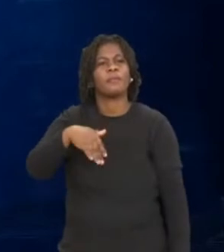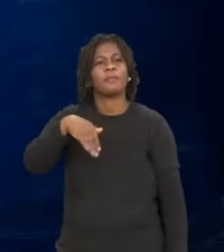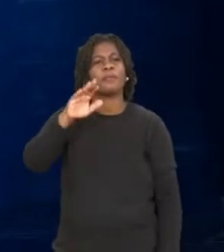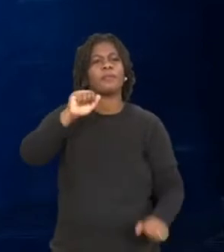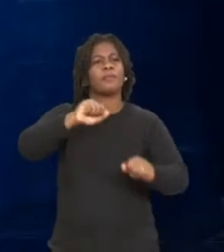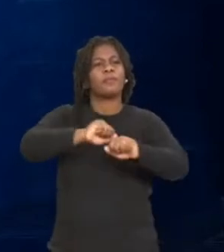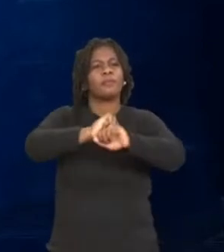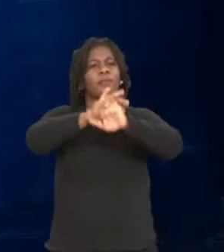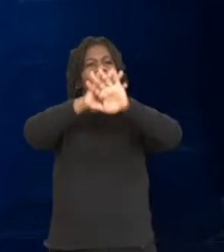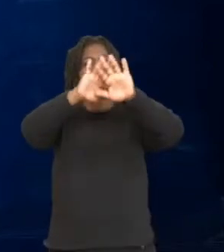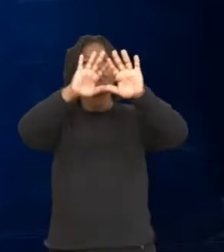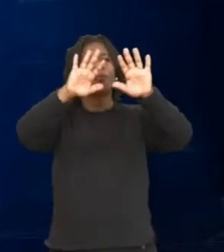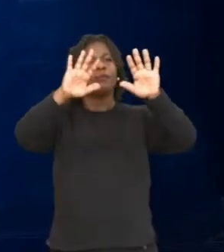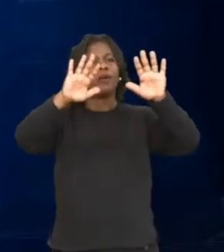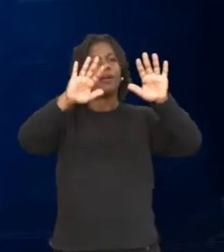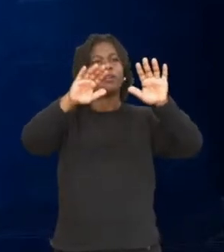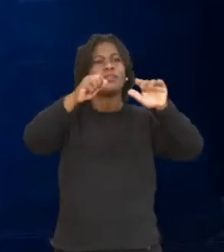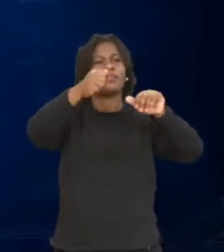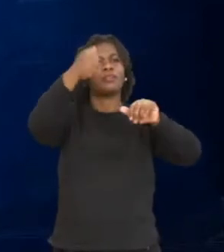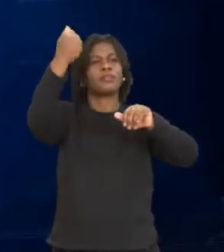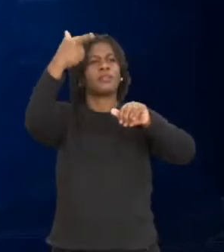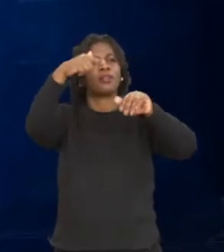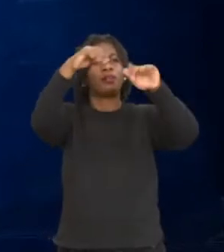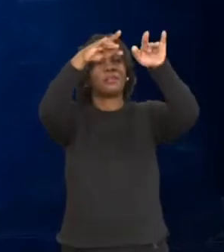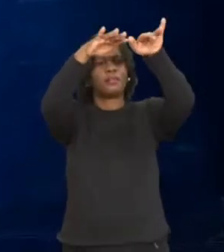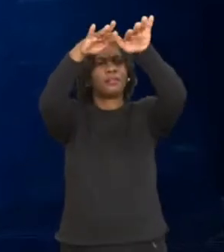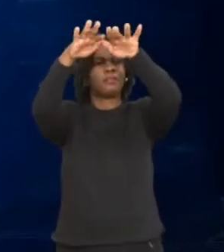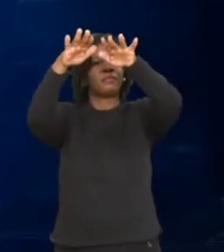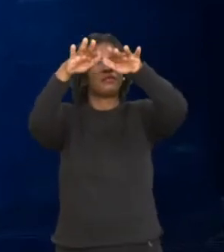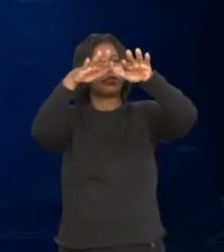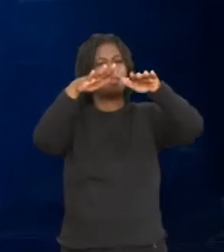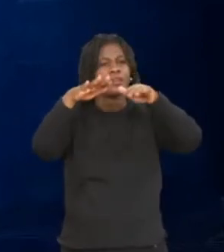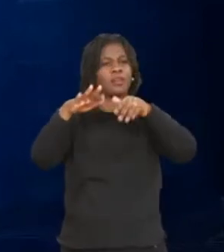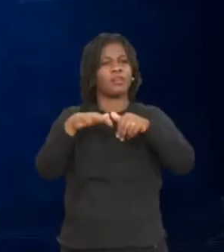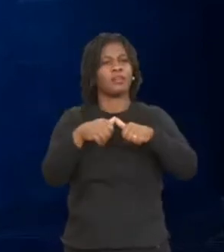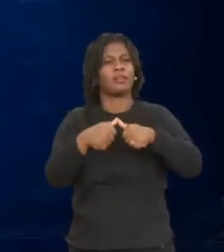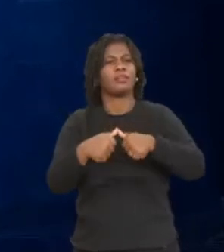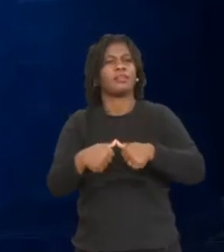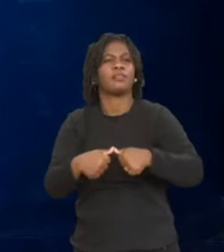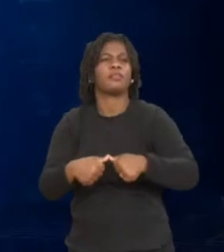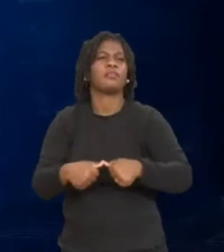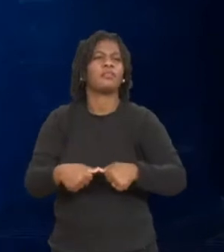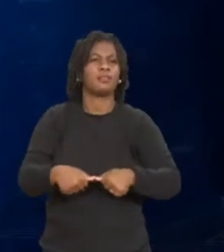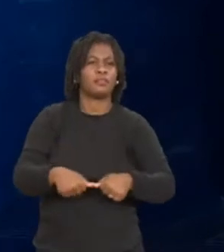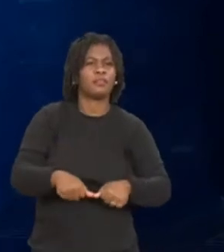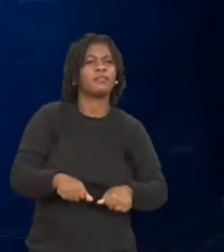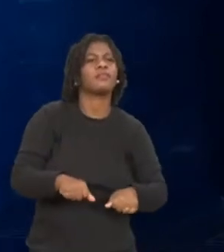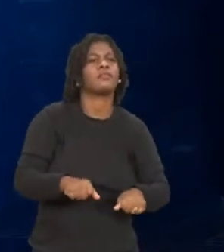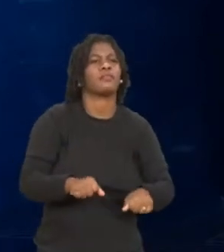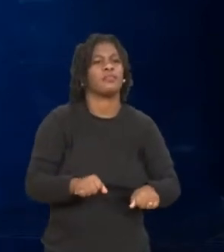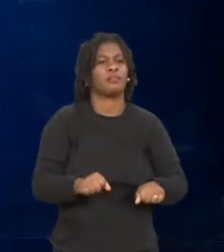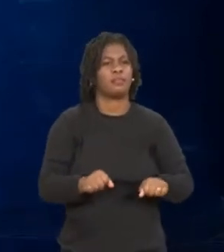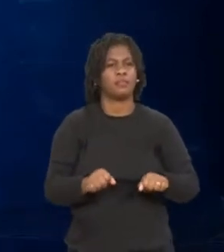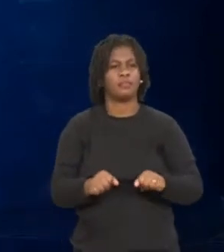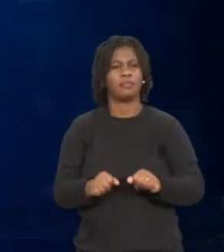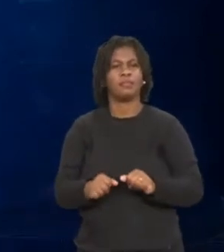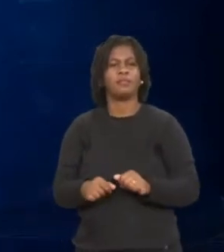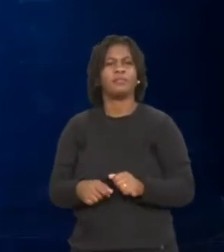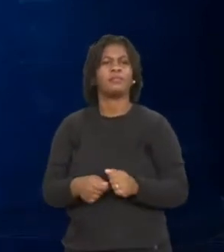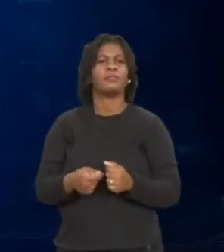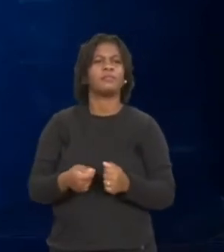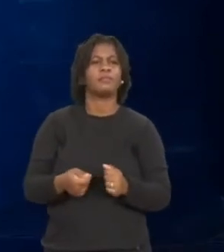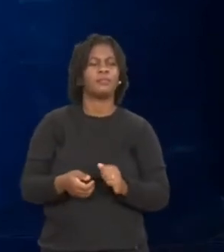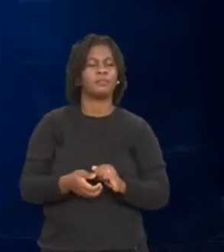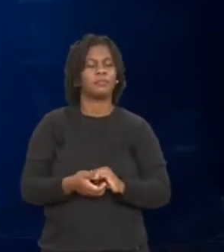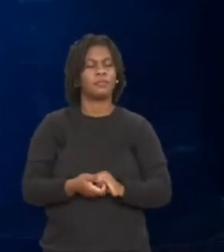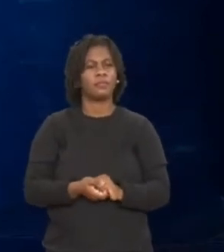lavado. Mais alvo. Mais alvo. Que a neve. Que a neve eu serei. Quem